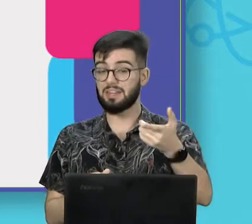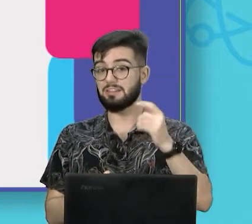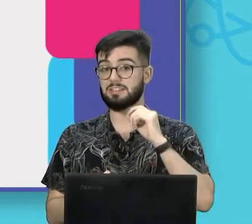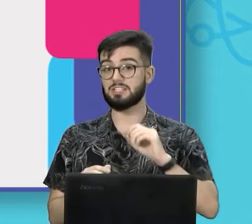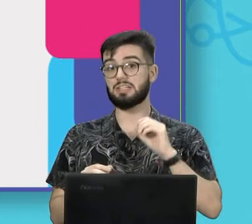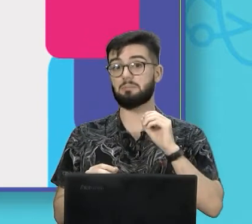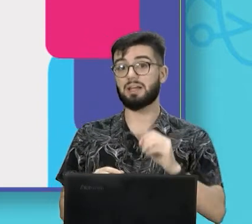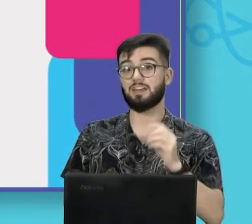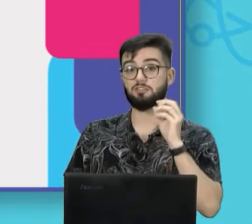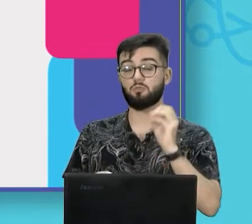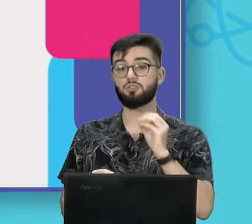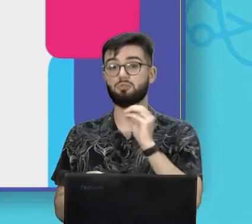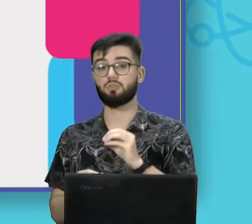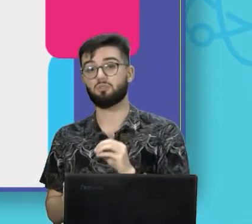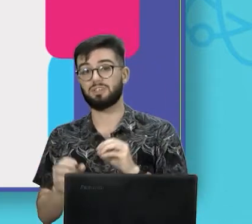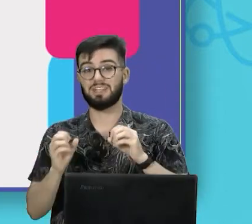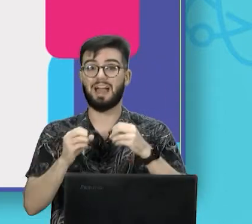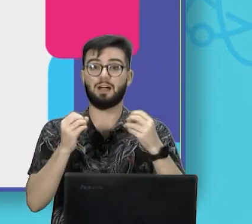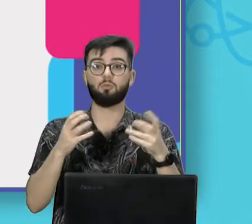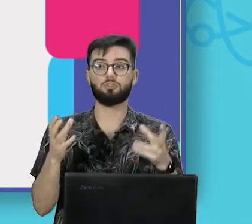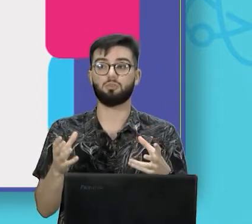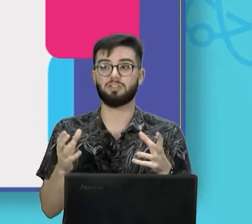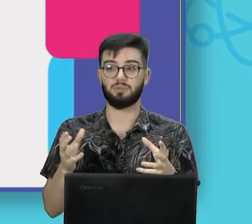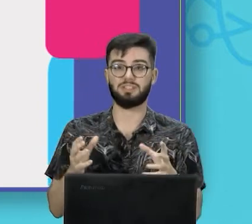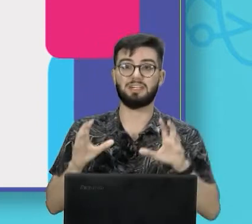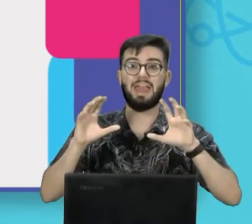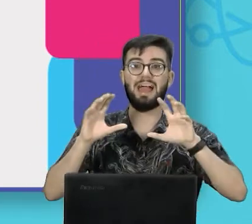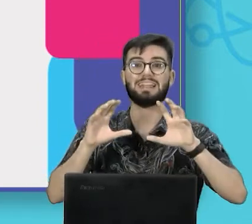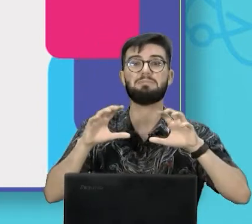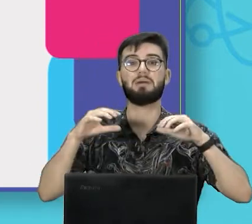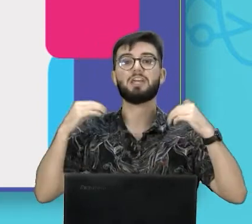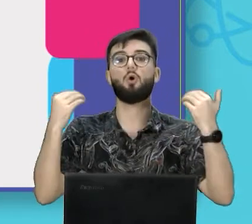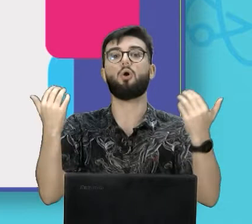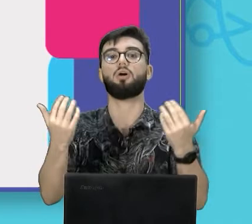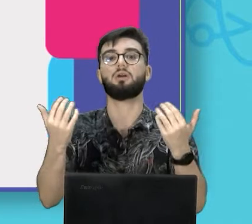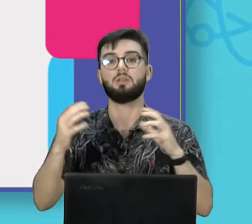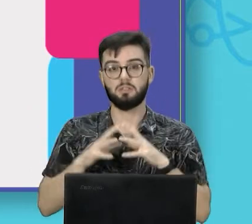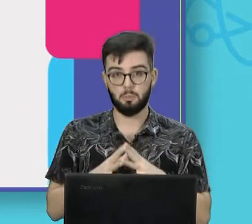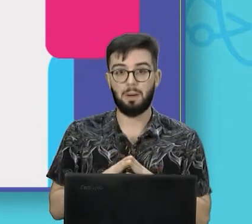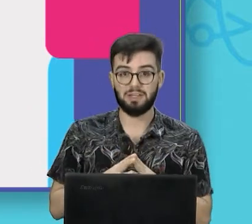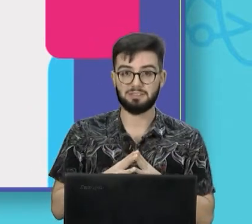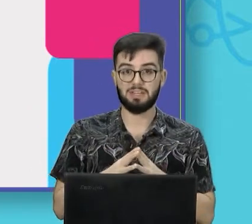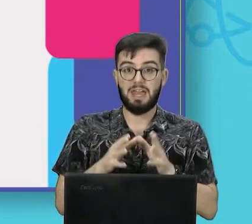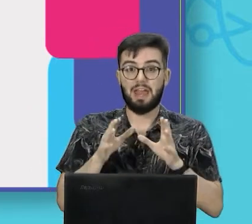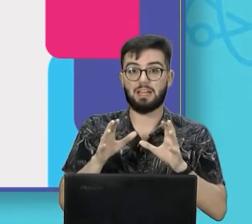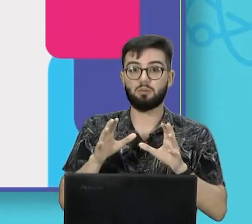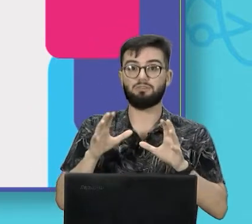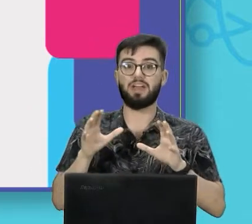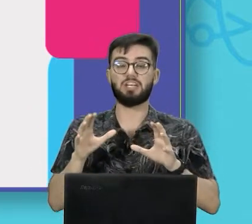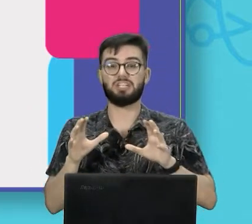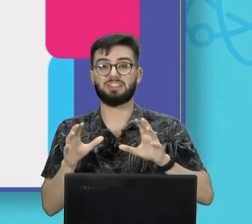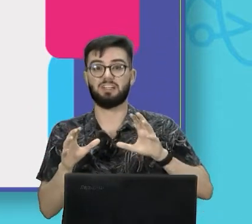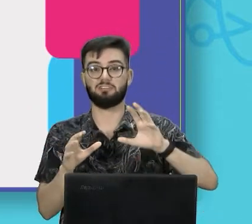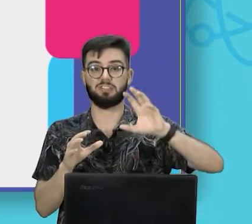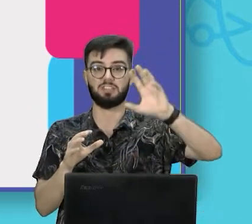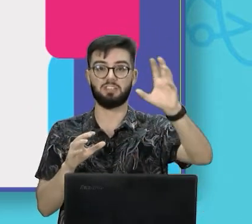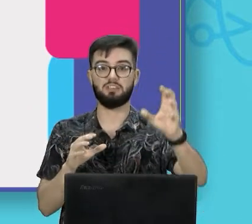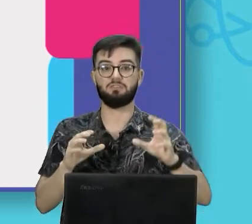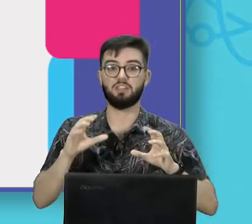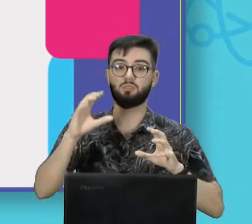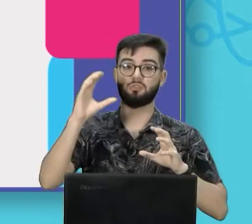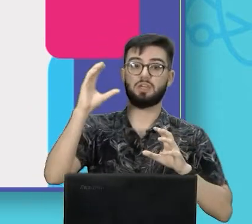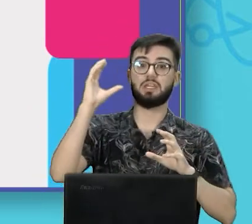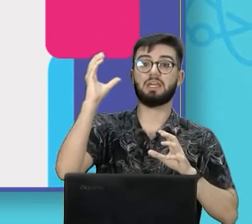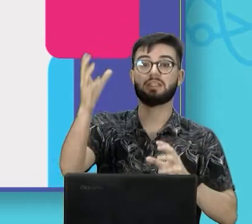é interessante a gente lembrar que as constituições e que a constituição e sim é a lei maior de um país é aquilo que vai reger as relações